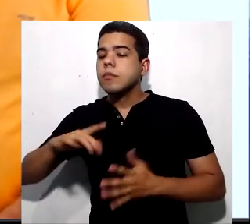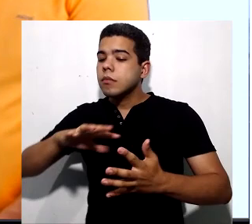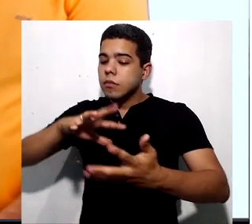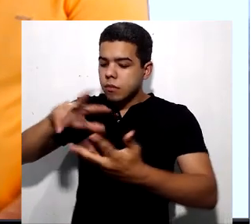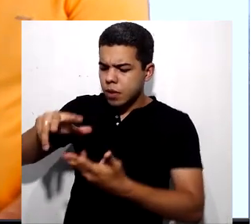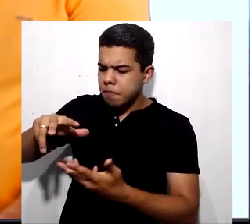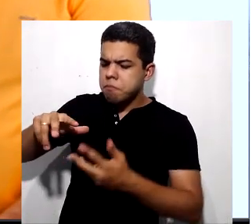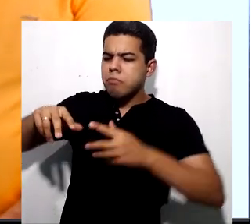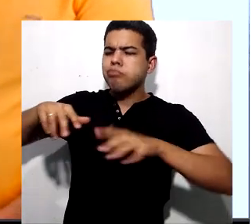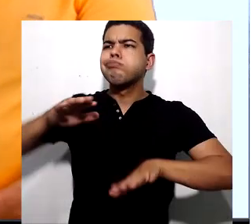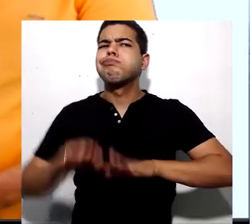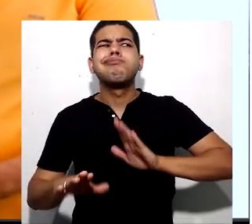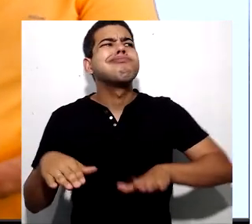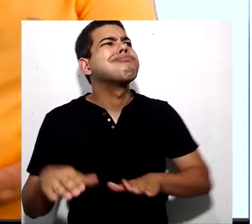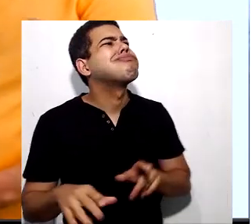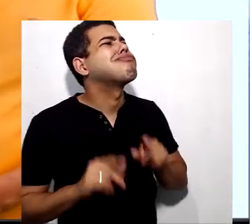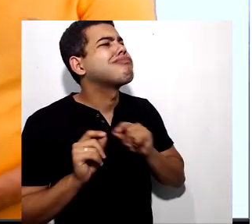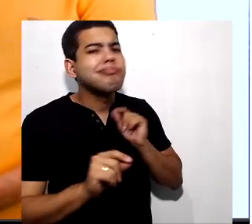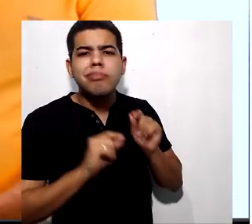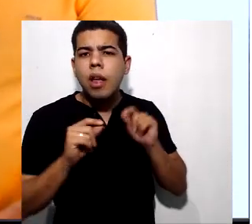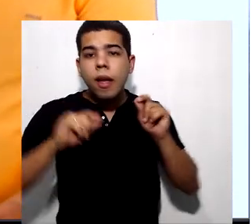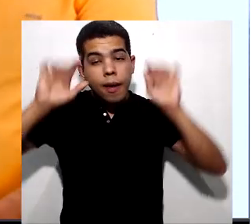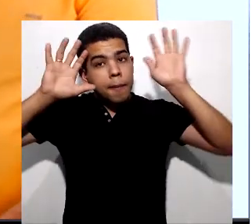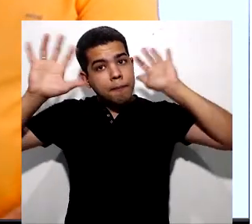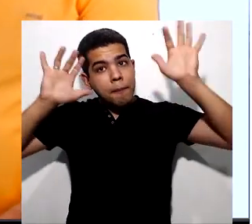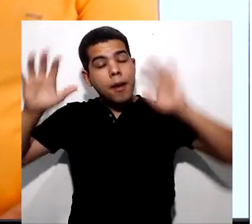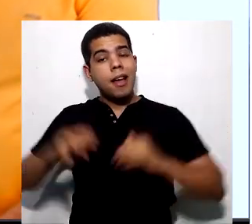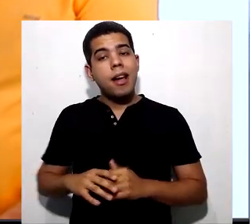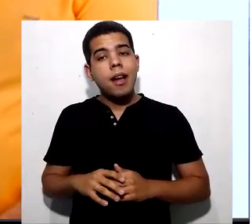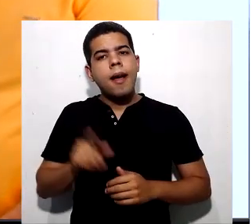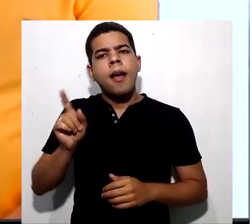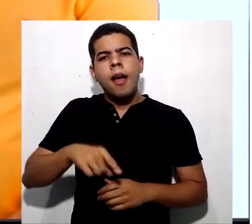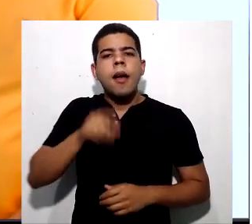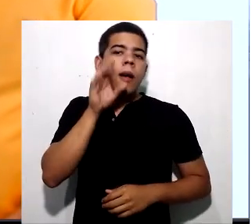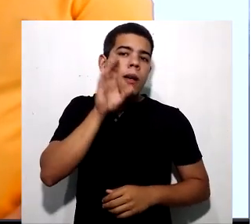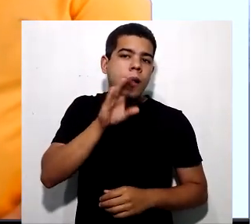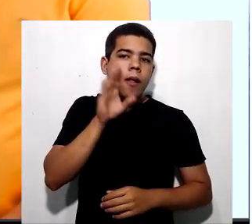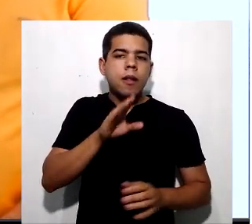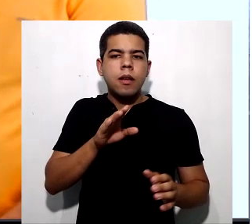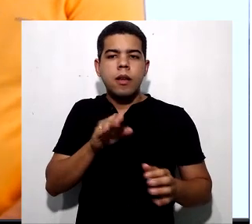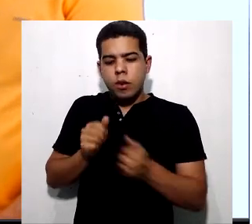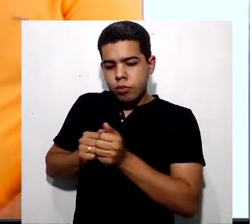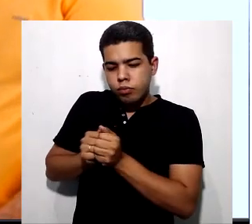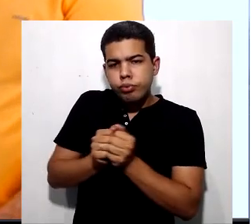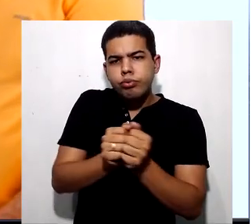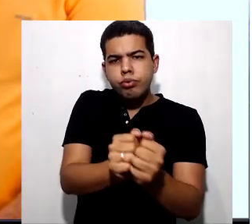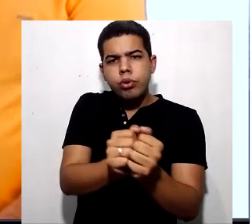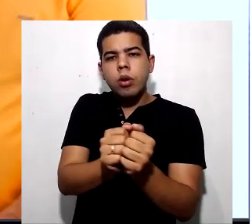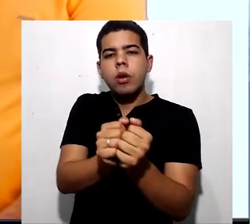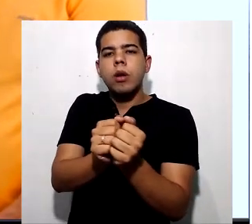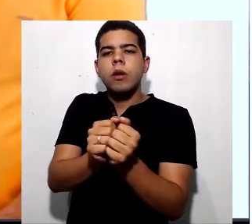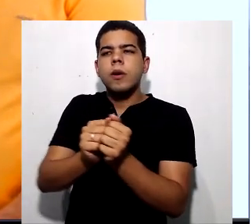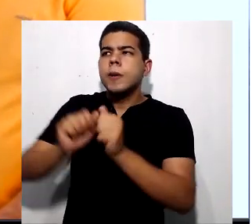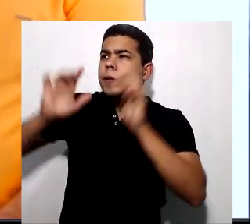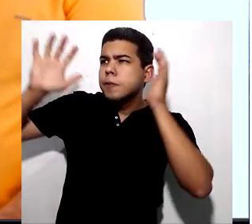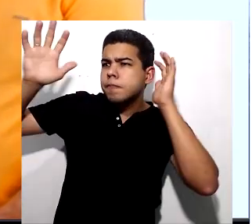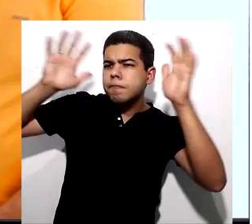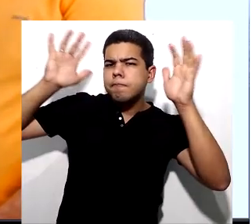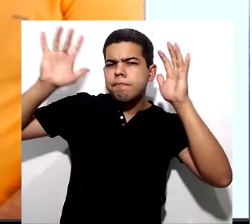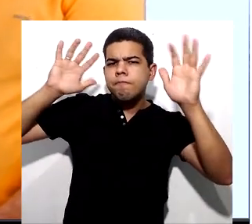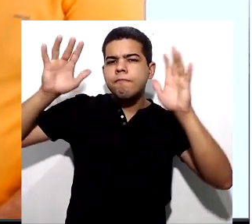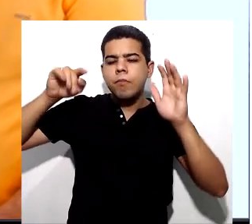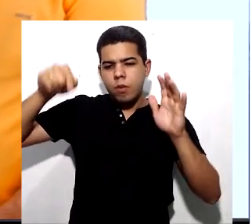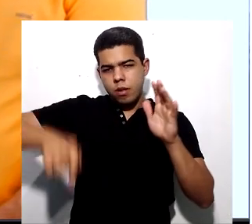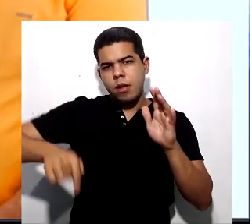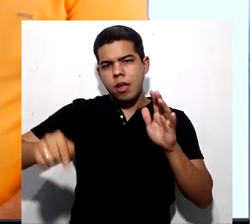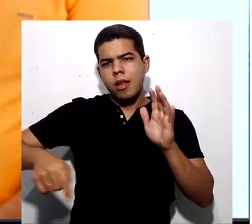mundo. Então, isso é algo interessante e algo que vai nos acompanhar nesse universo dentro da obra de Clarice.